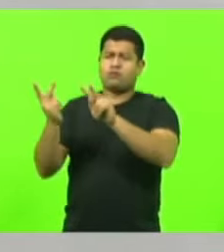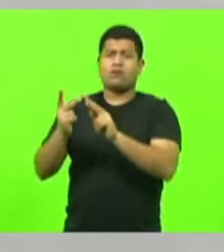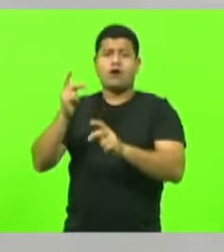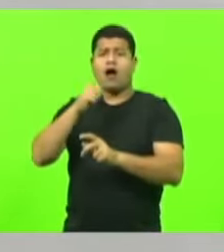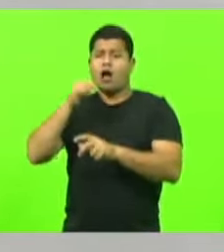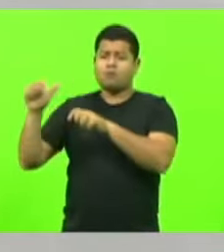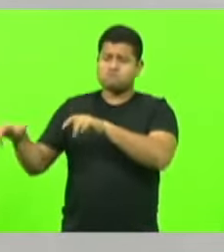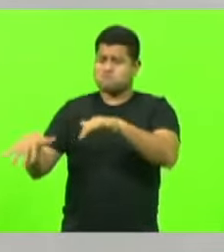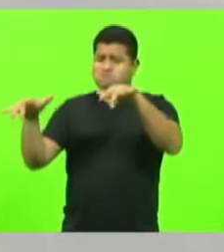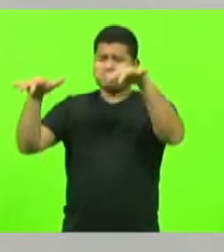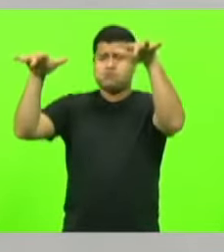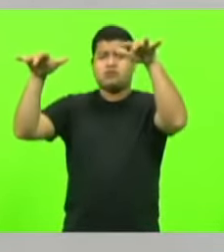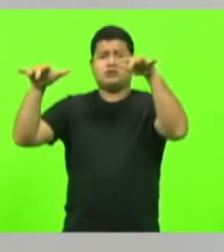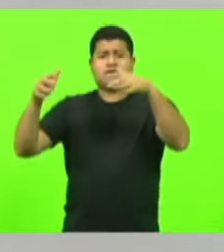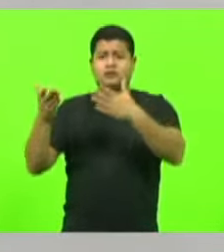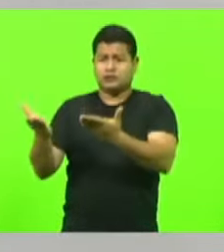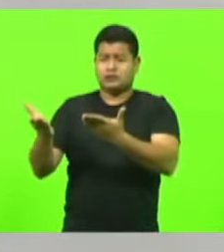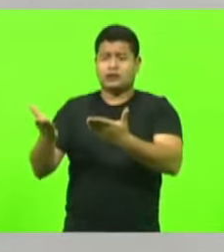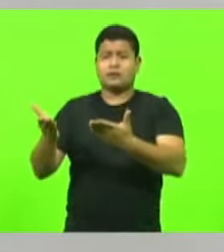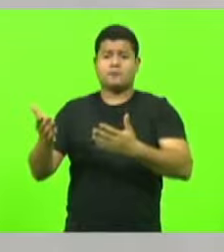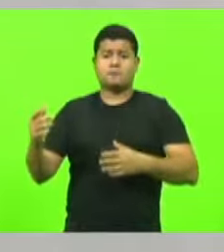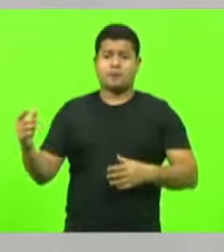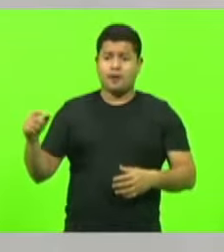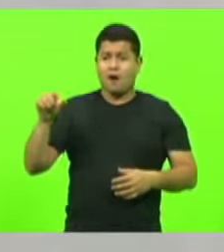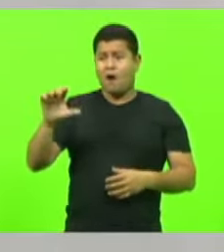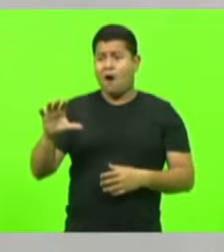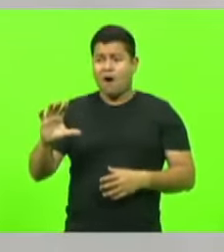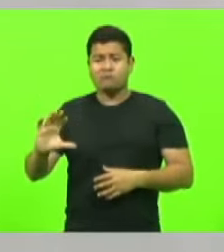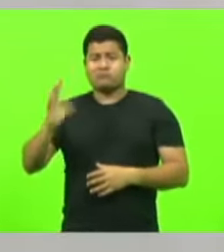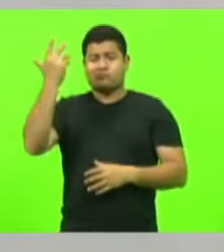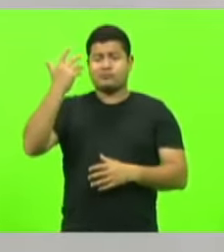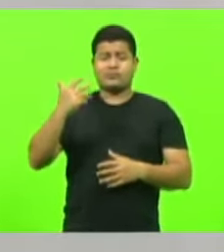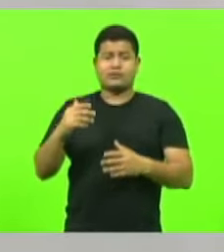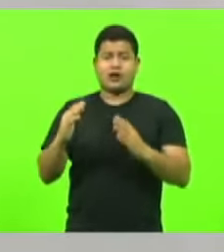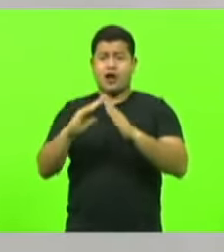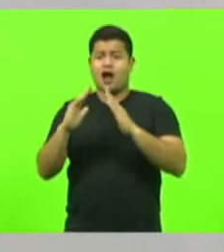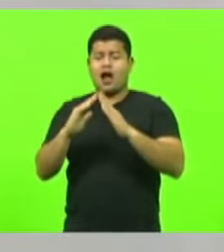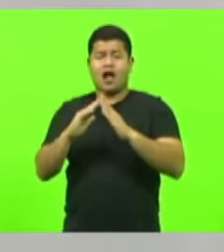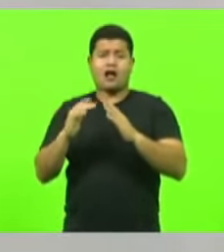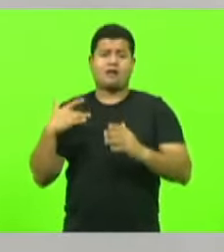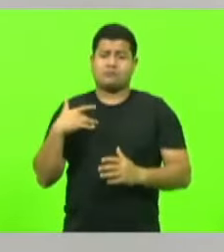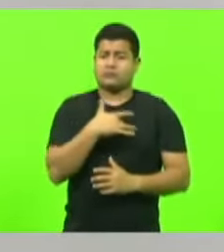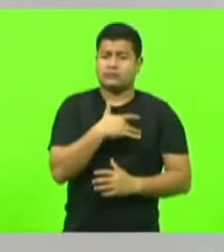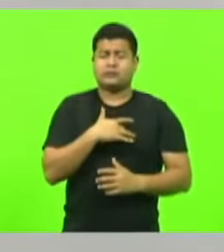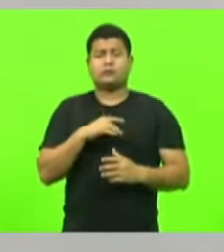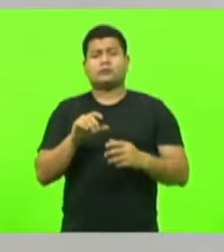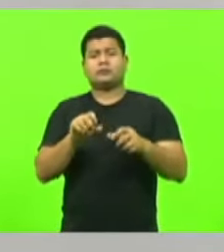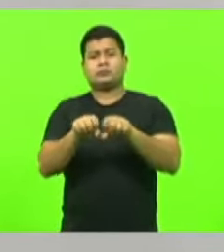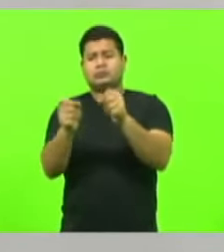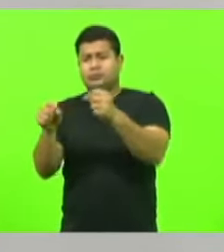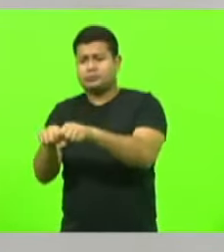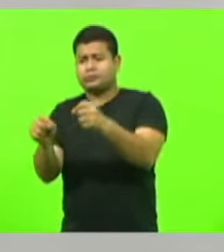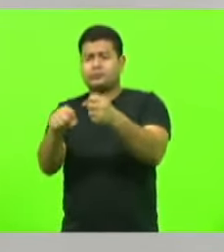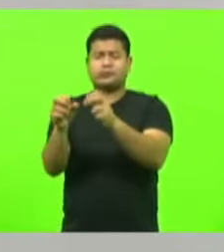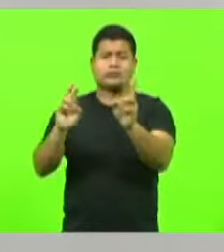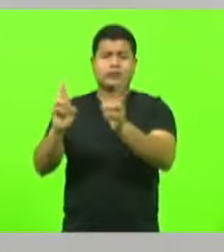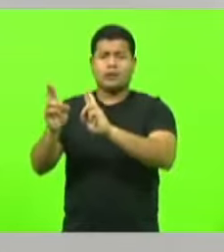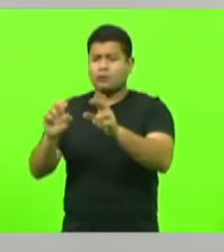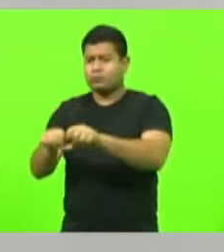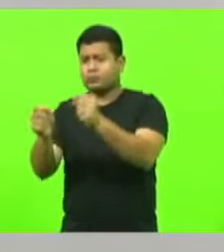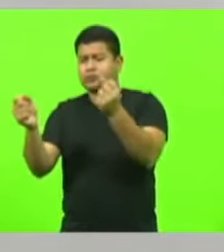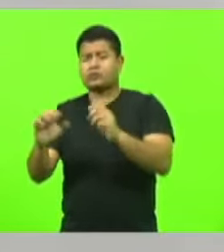uma enchente, que lá destruiu o posto de saúde, destruiu a rua, destruiu a rodovia, destruiu a